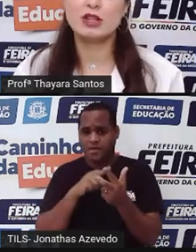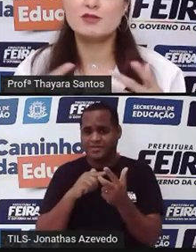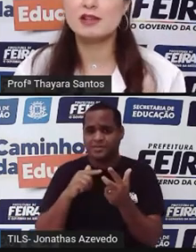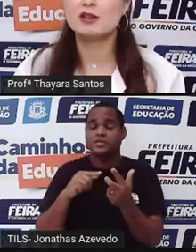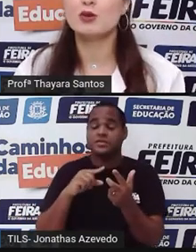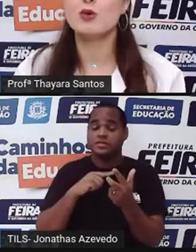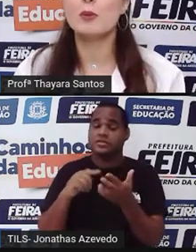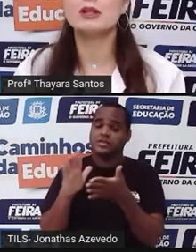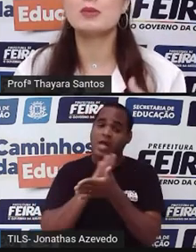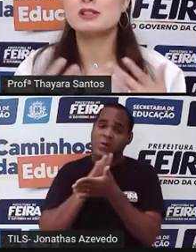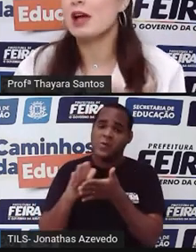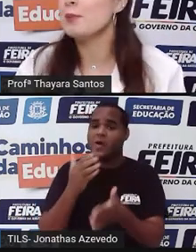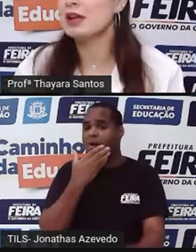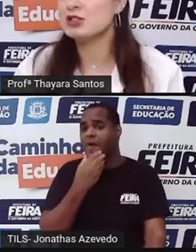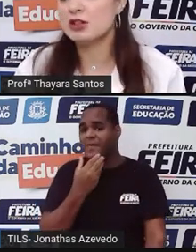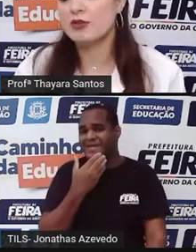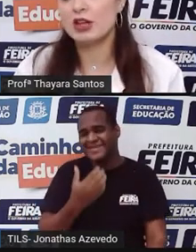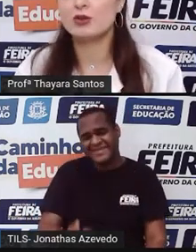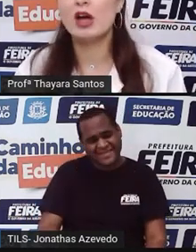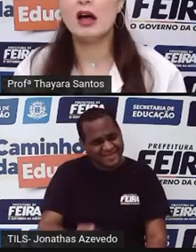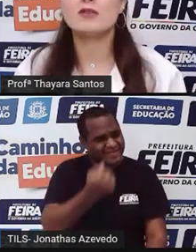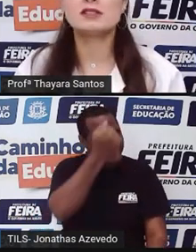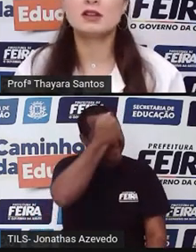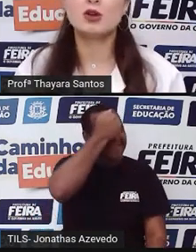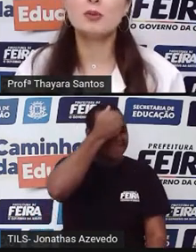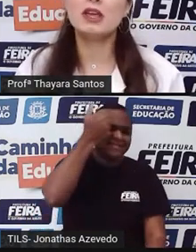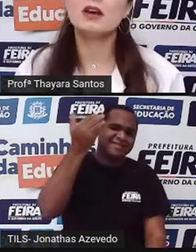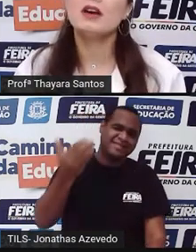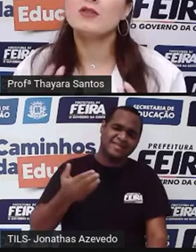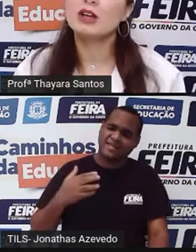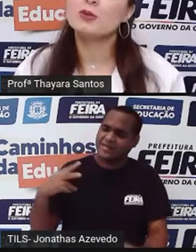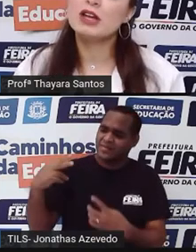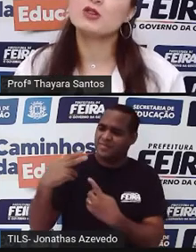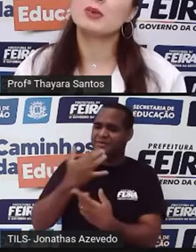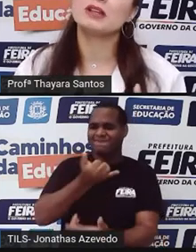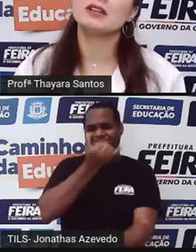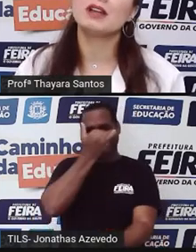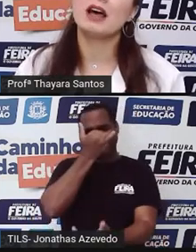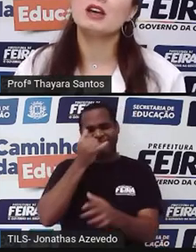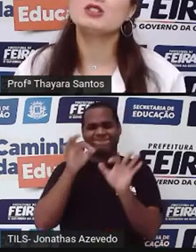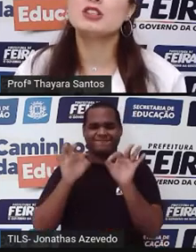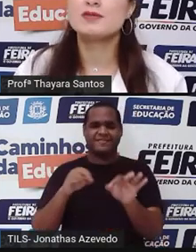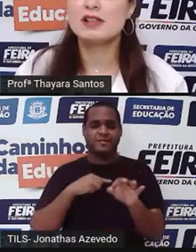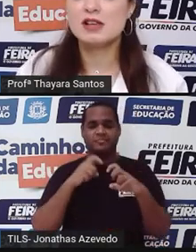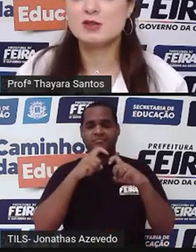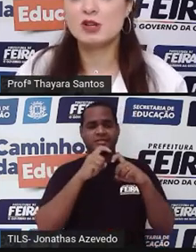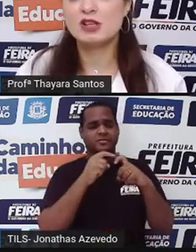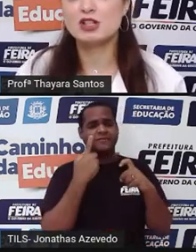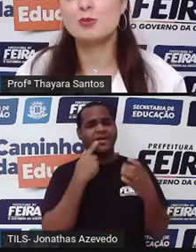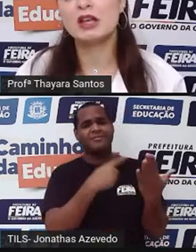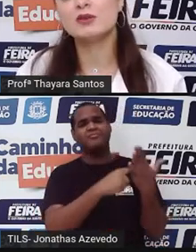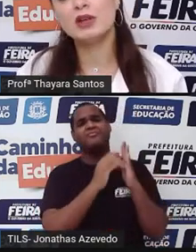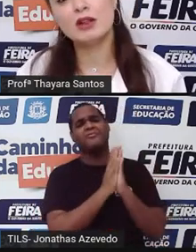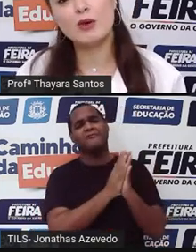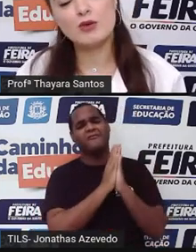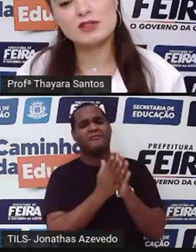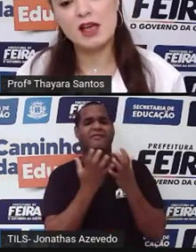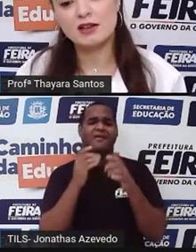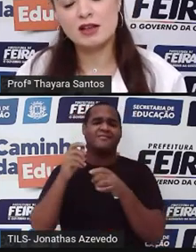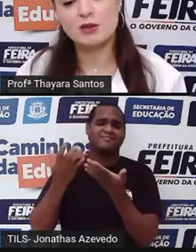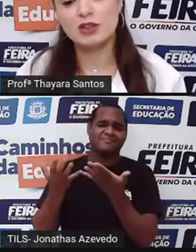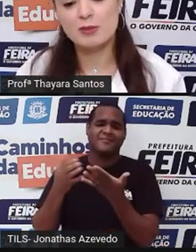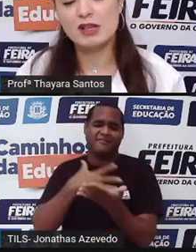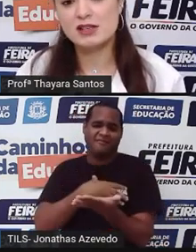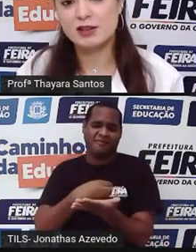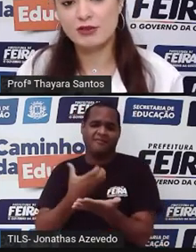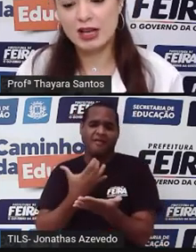reversíveis tem muitas vezes que o homem depois se arrepende de ter feito a vasectomia vai no médico para tentar desfazer esse procedimento e não